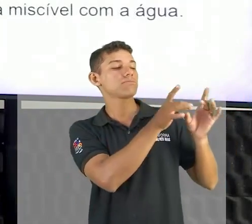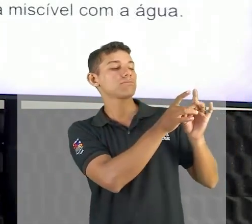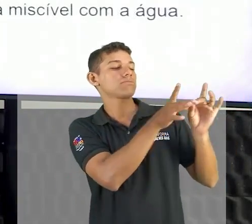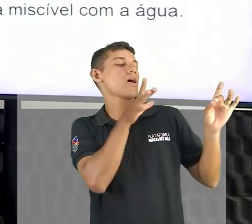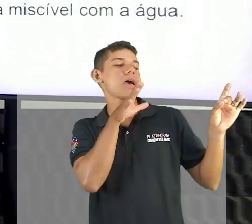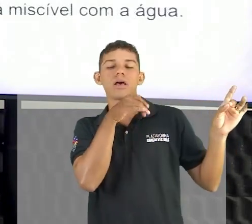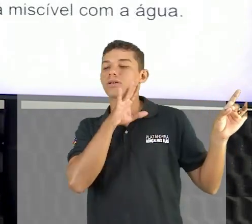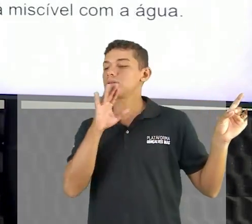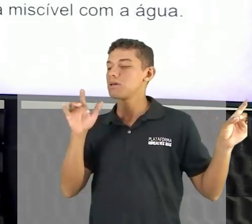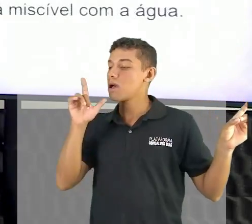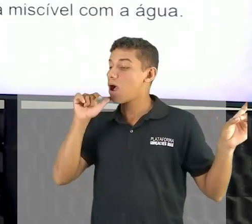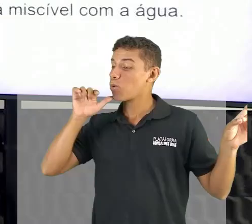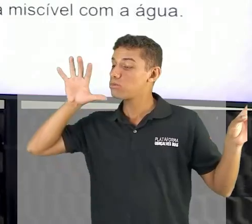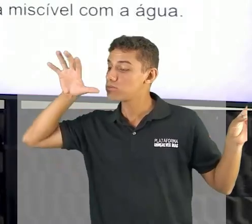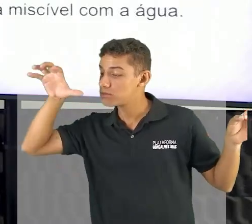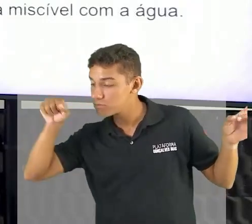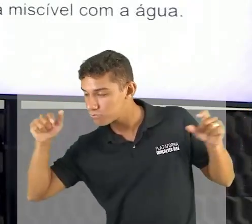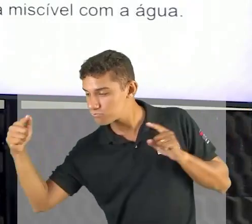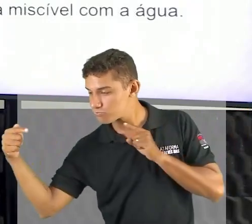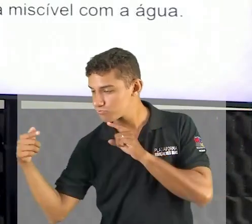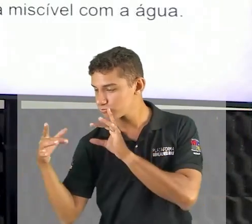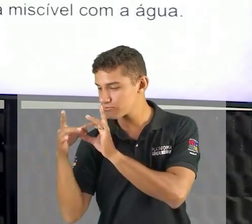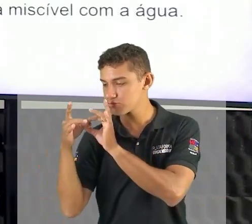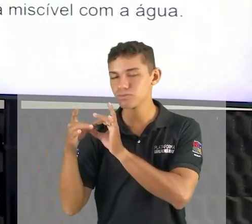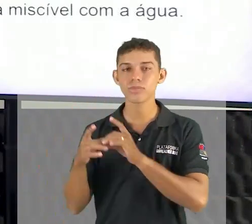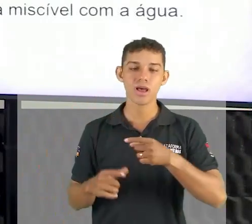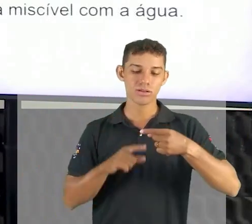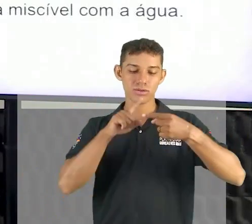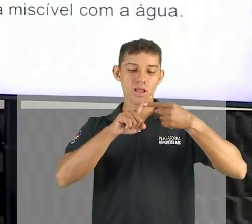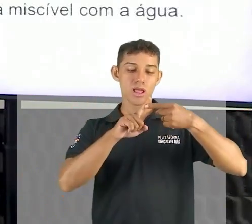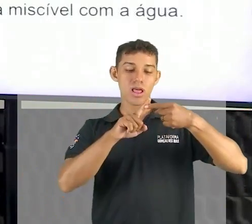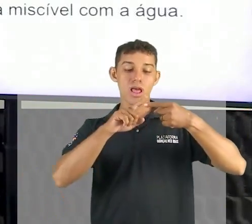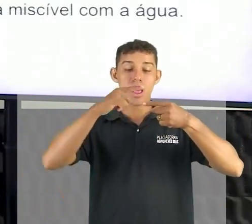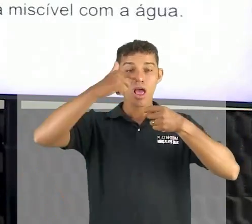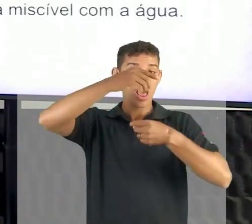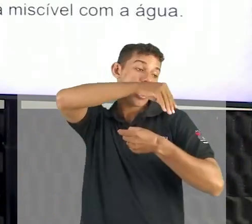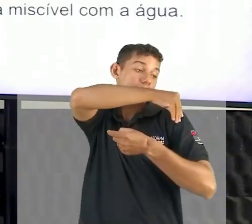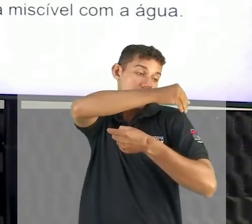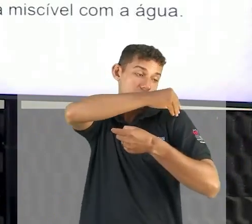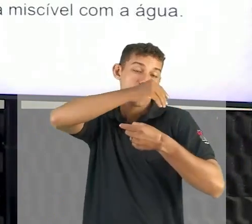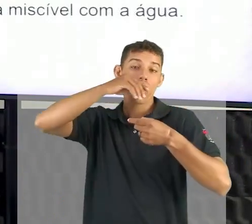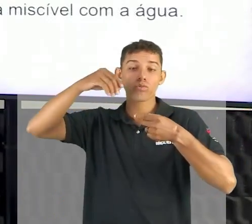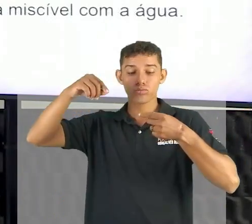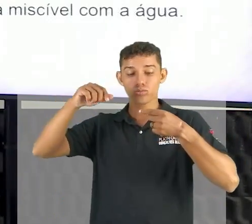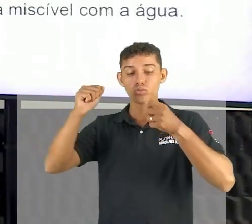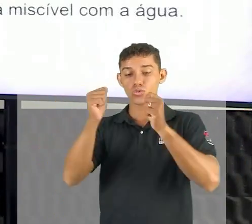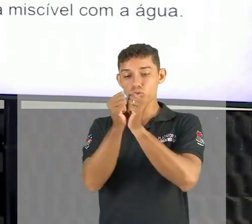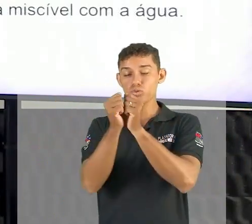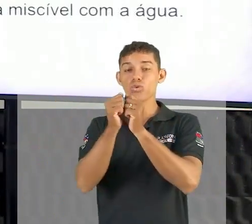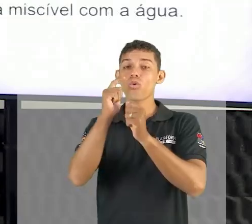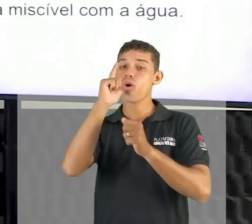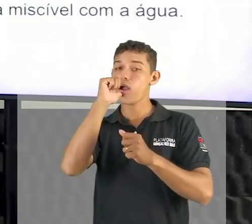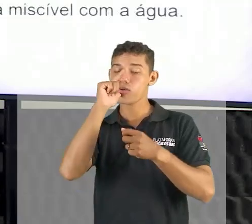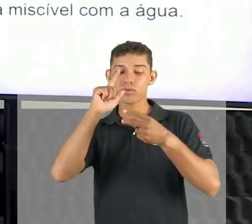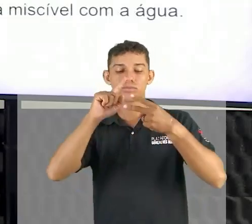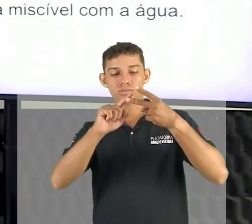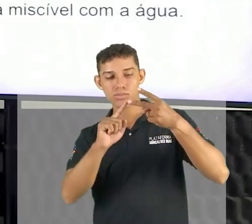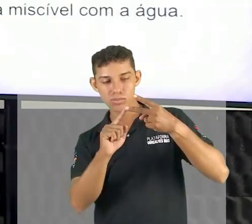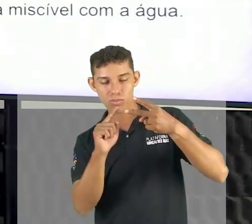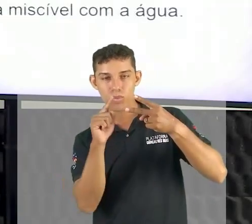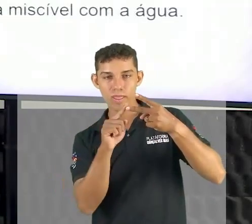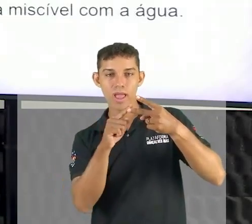E aí com isso eu passo a ter um sistema formado por etanol e água e a gasolina sozinha. Aí eu passo a ter uma